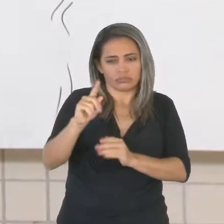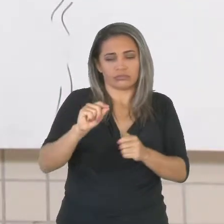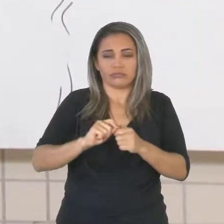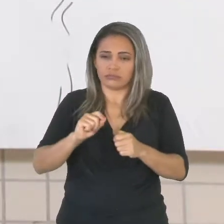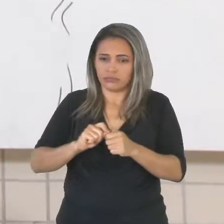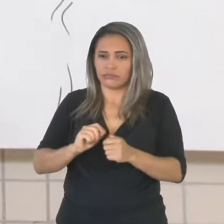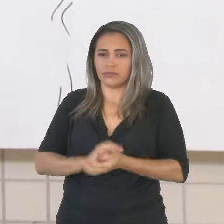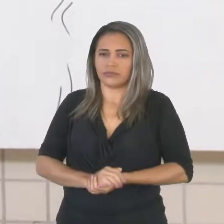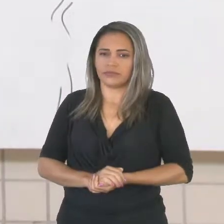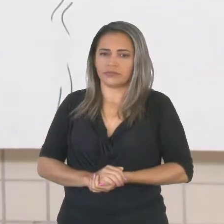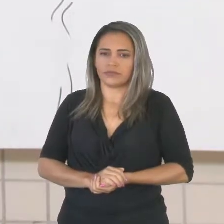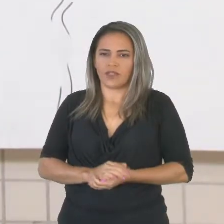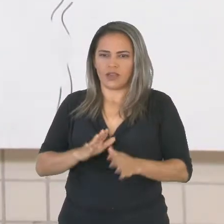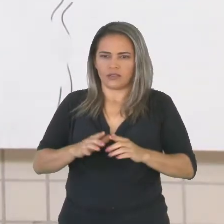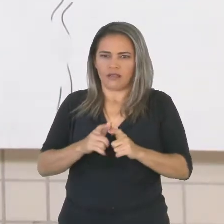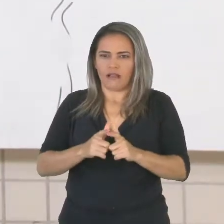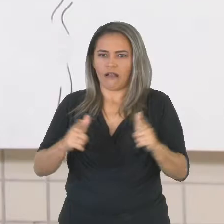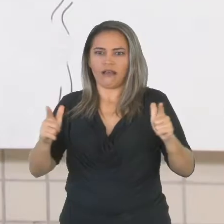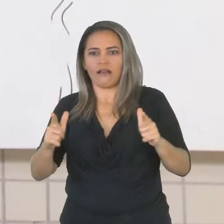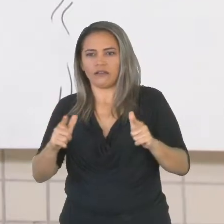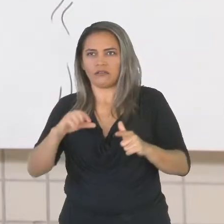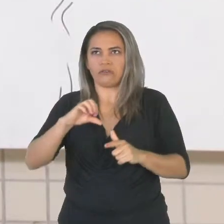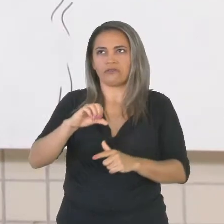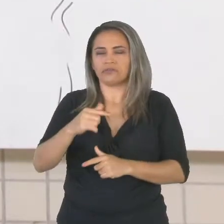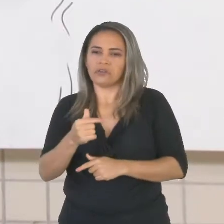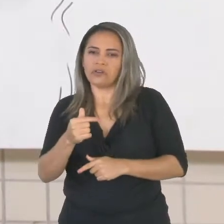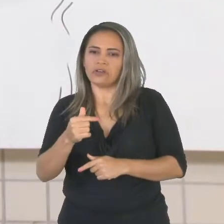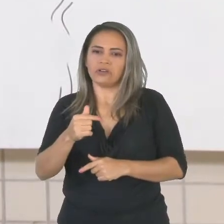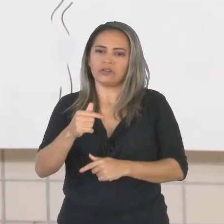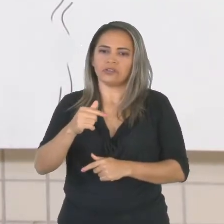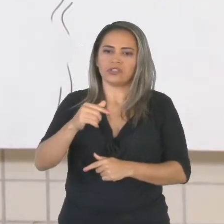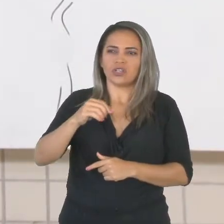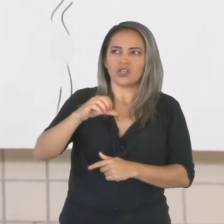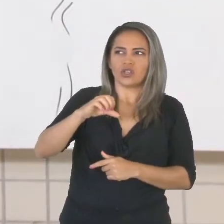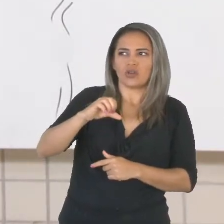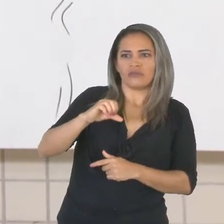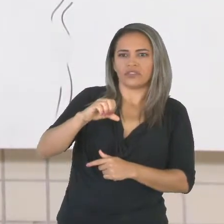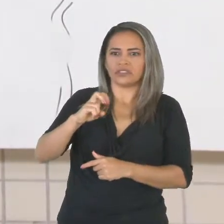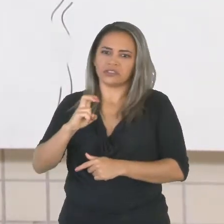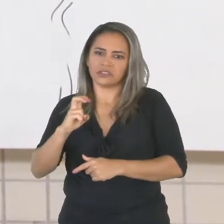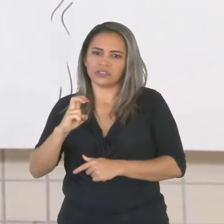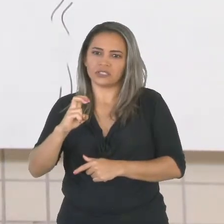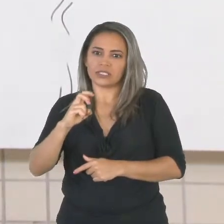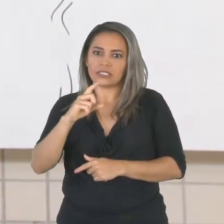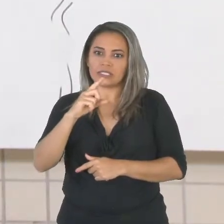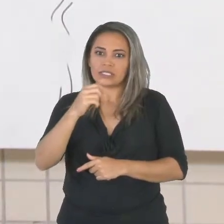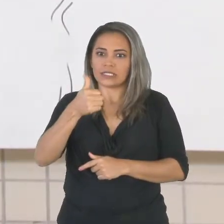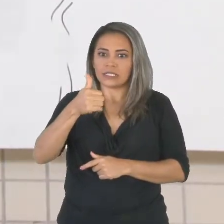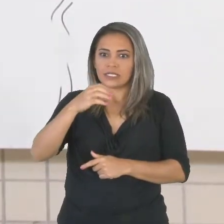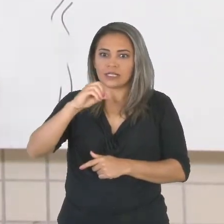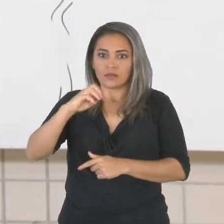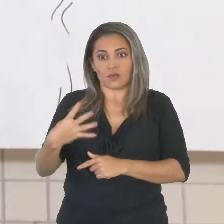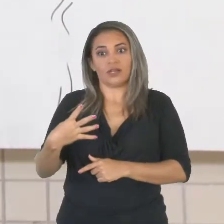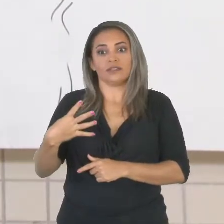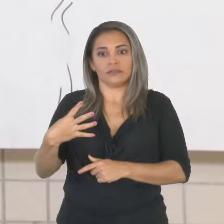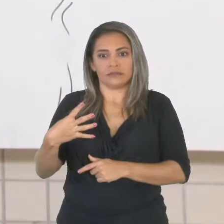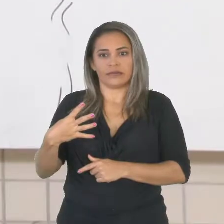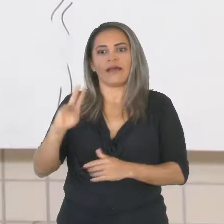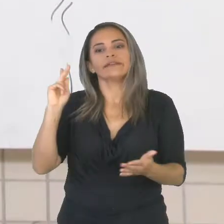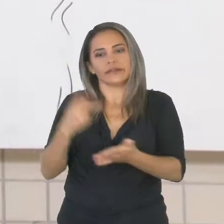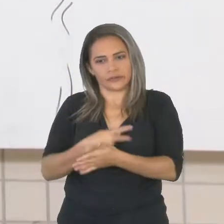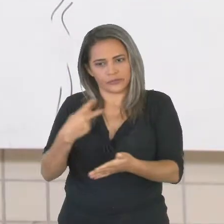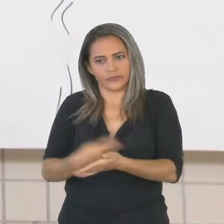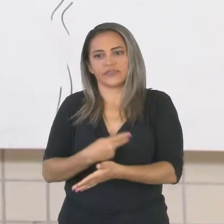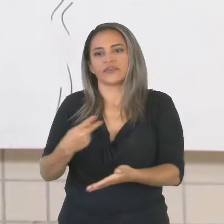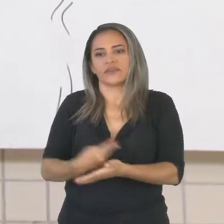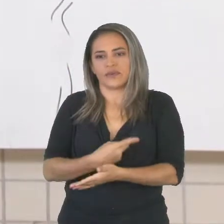a diferença grande, você chegou a 97, chegou a 95, 104, houve um erro de cálculo